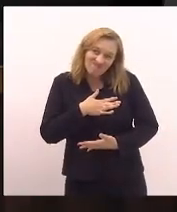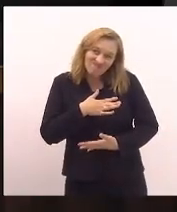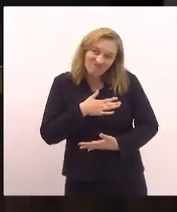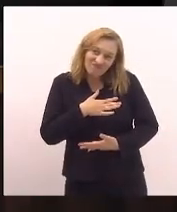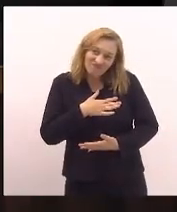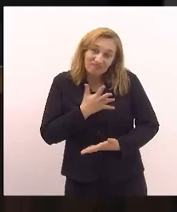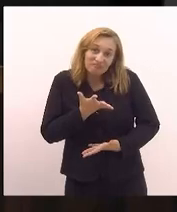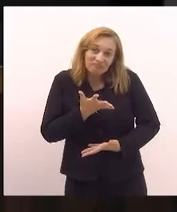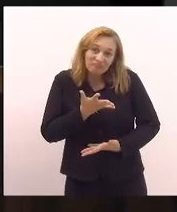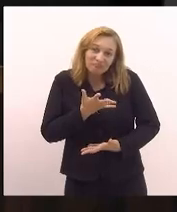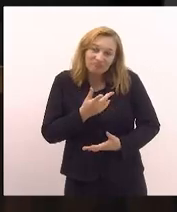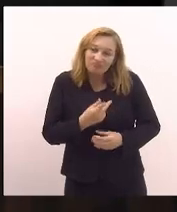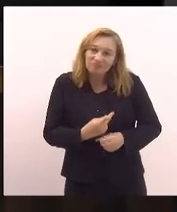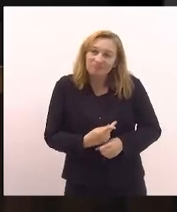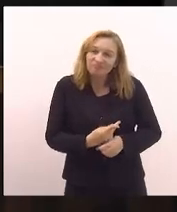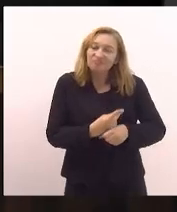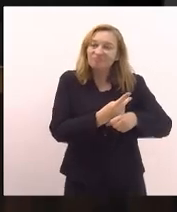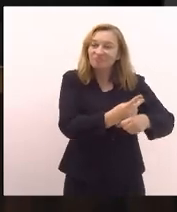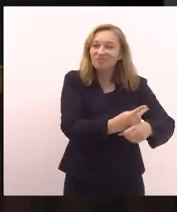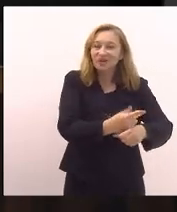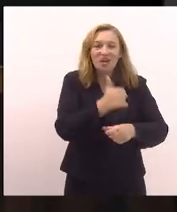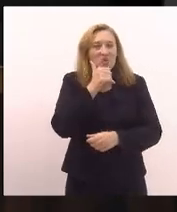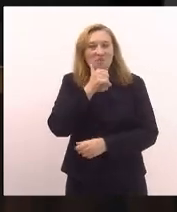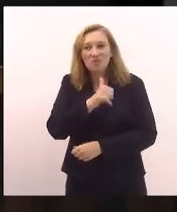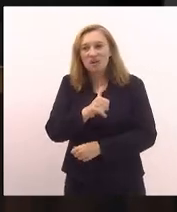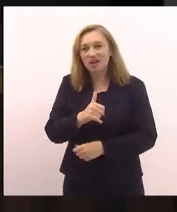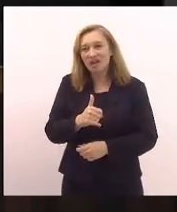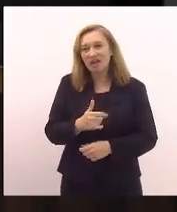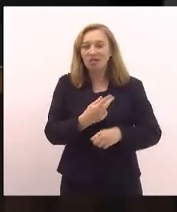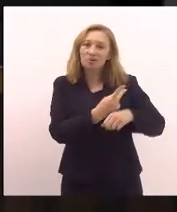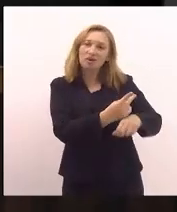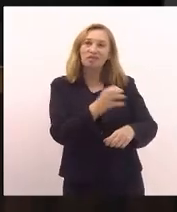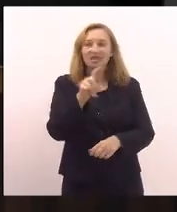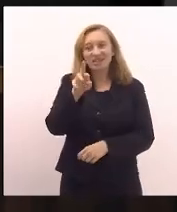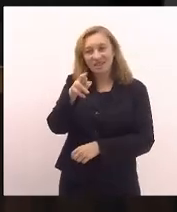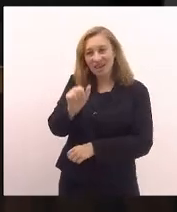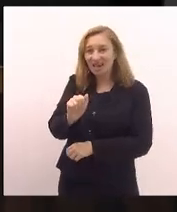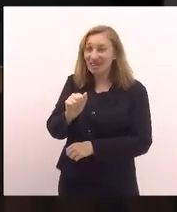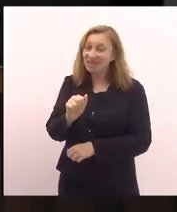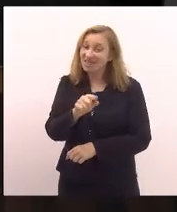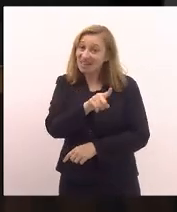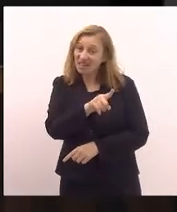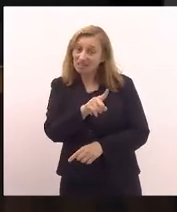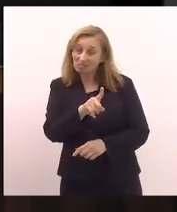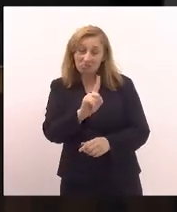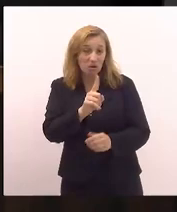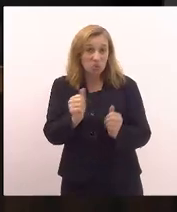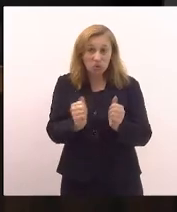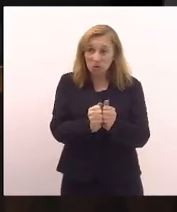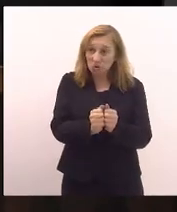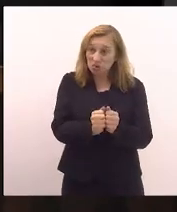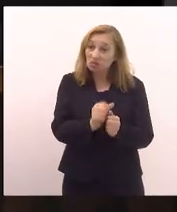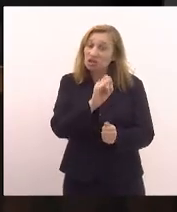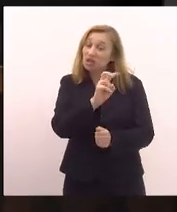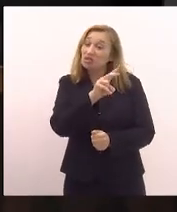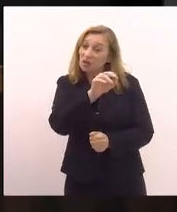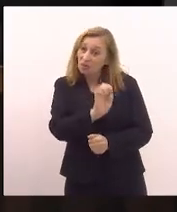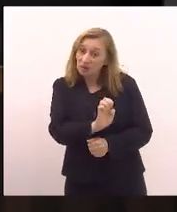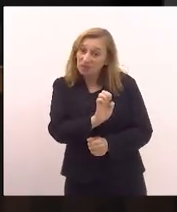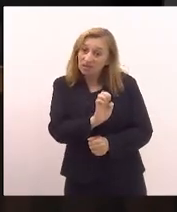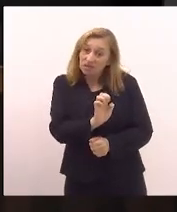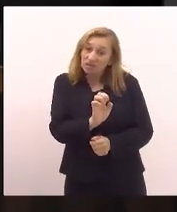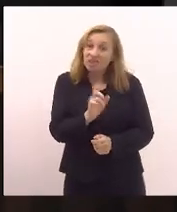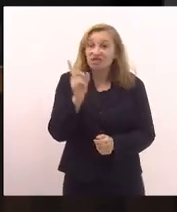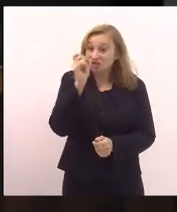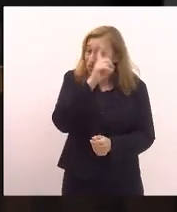estar premiando mulheres com o Prêmio Dandara, sem a presença da desembargadora... Ivone Caetano, para mim, seria